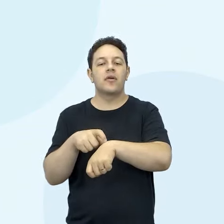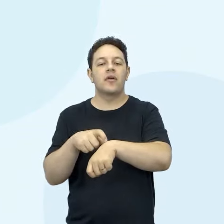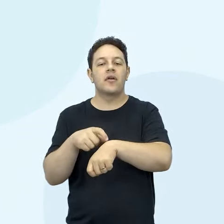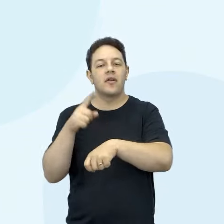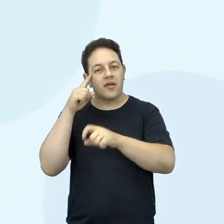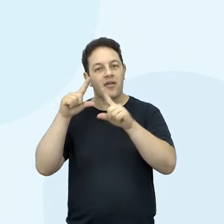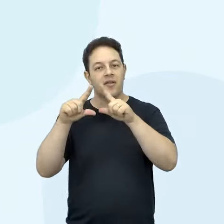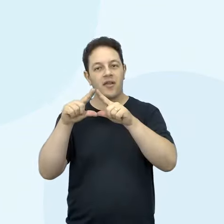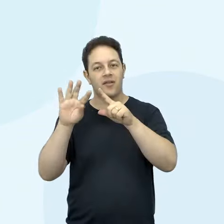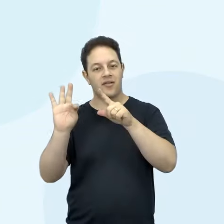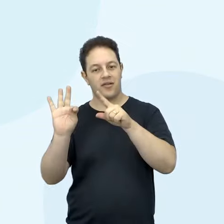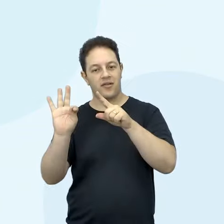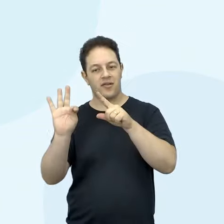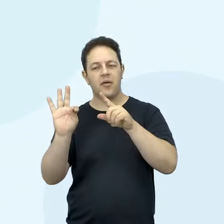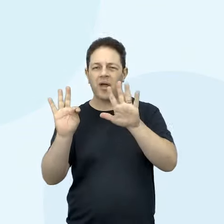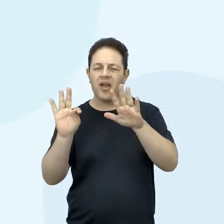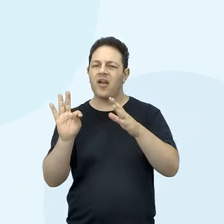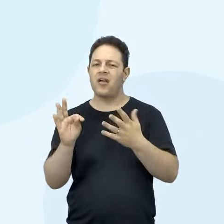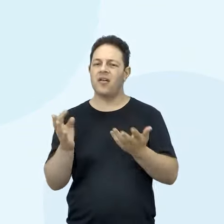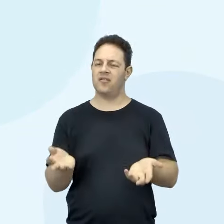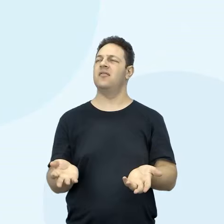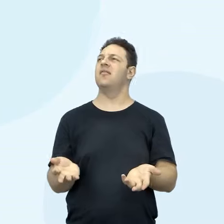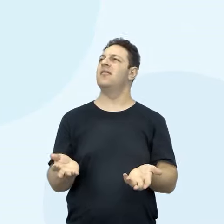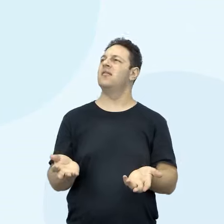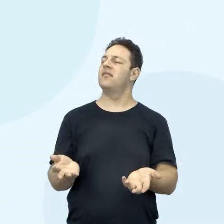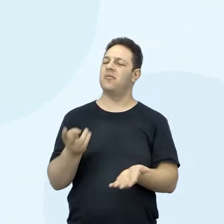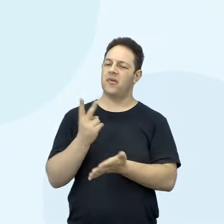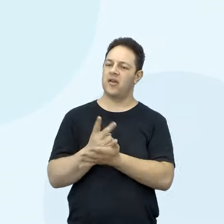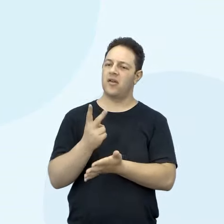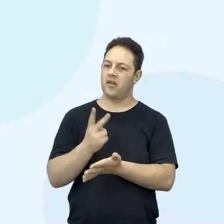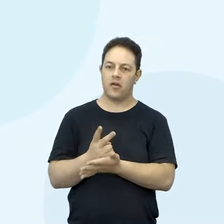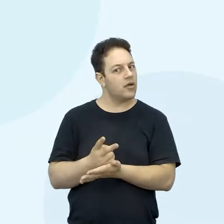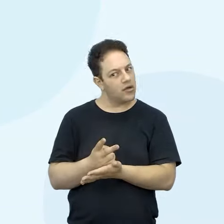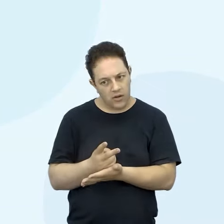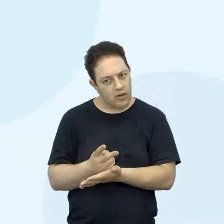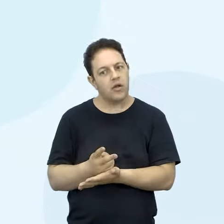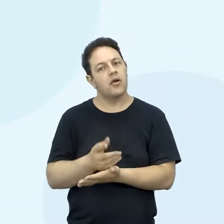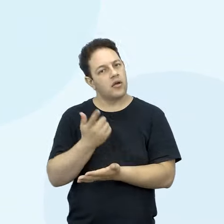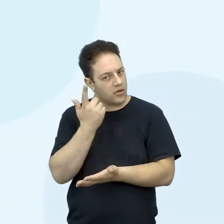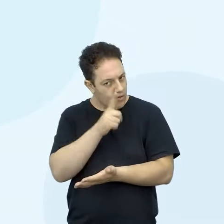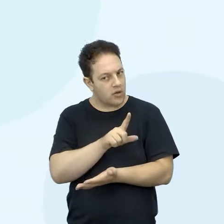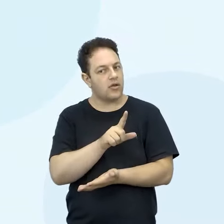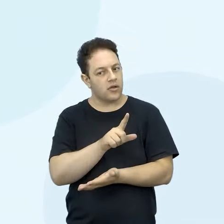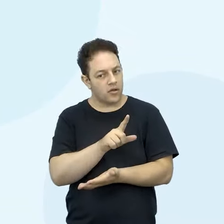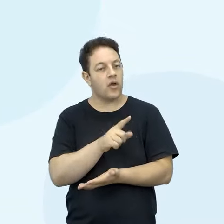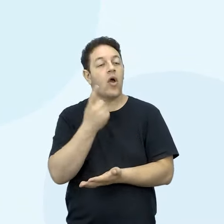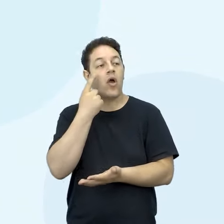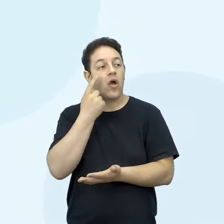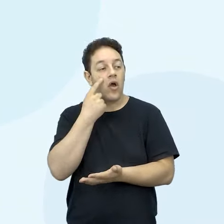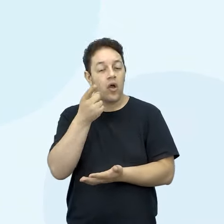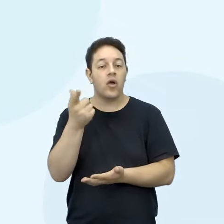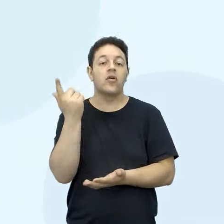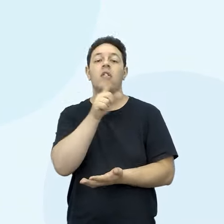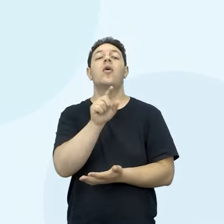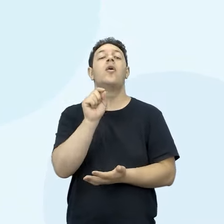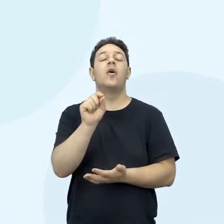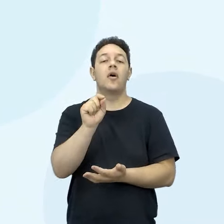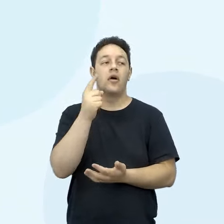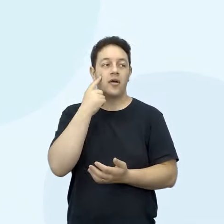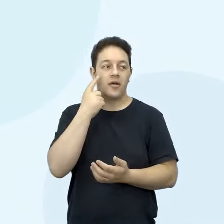ΔT. Mas aí eu não resolvi nada, Magno. Não, eu resolvi o seguinte. Eu resolvi